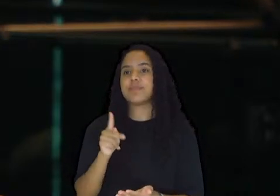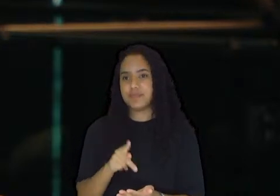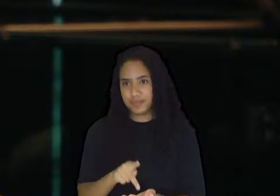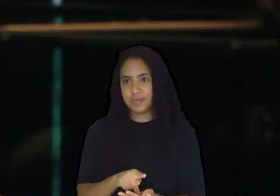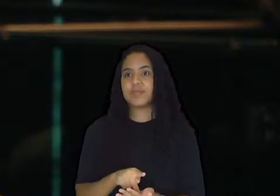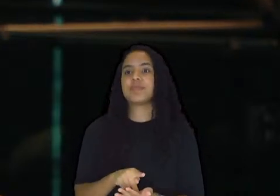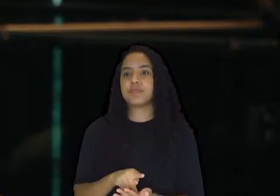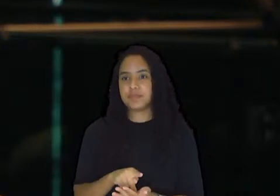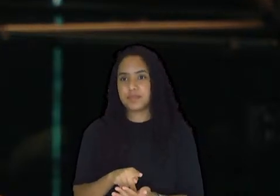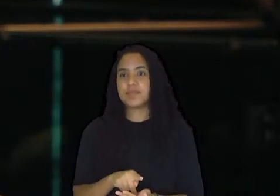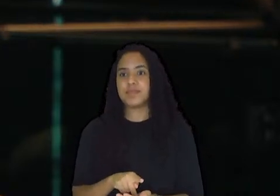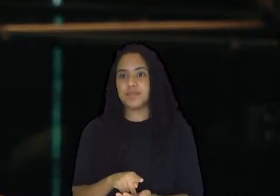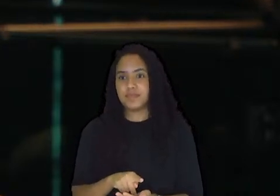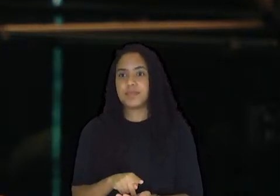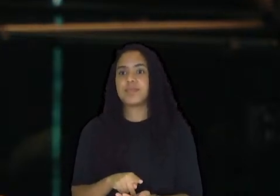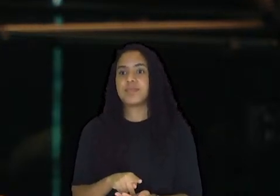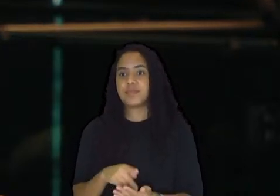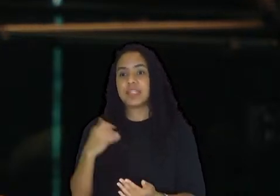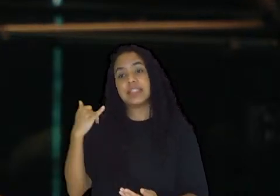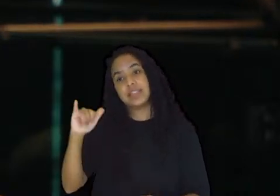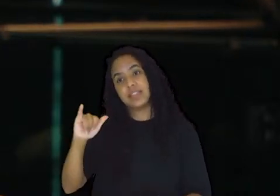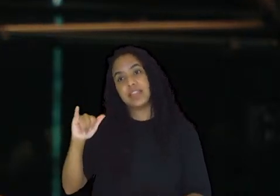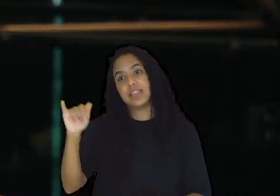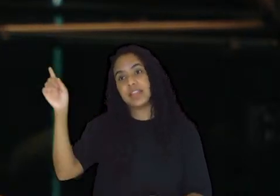Se ele é o meu pastor, e ele é,